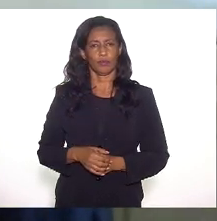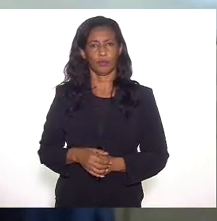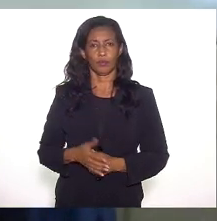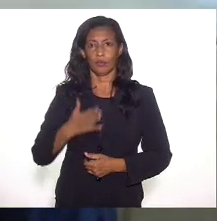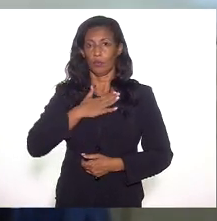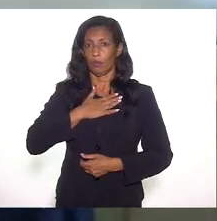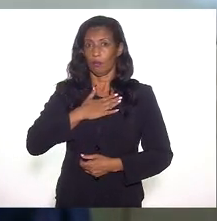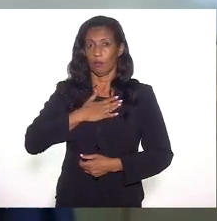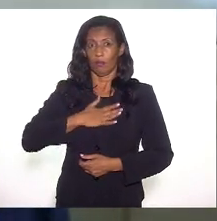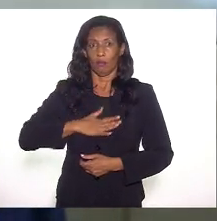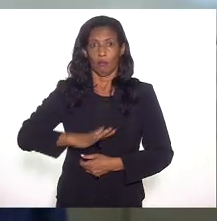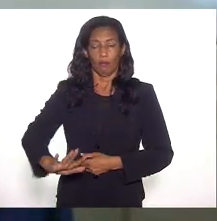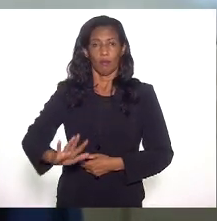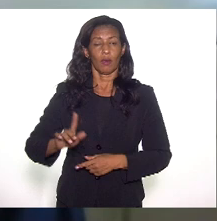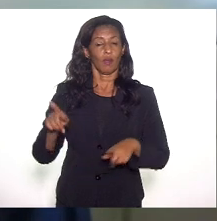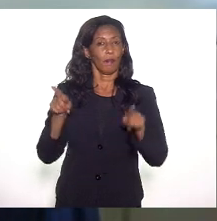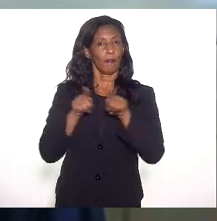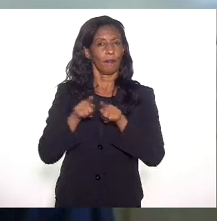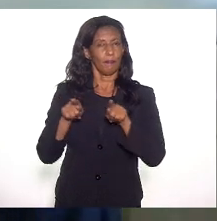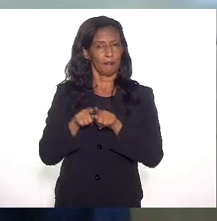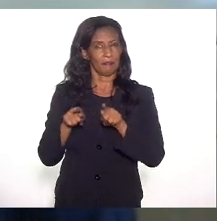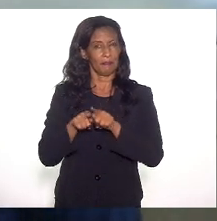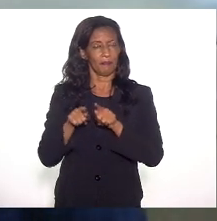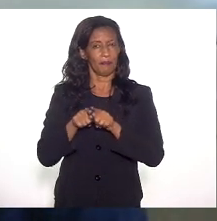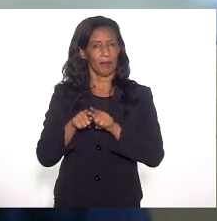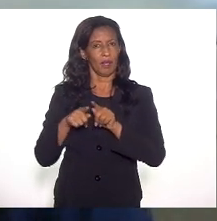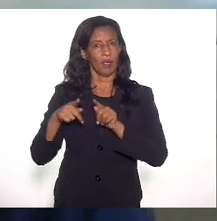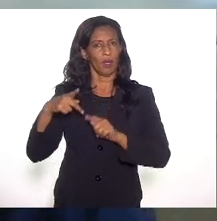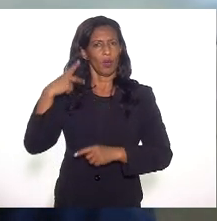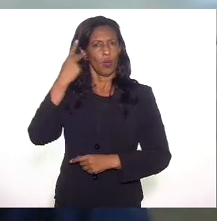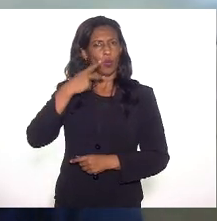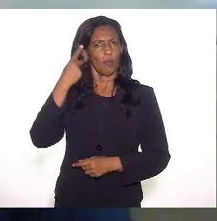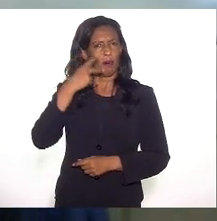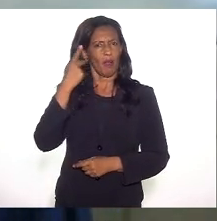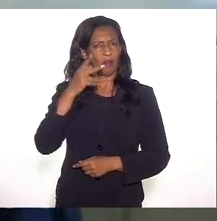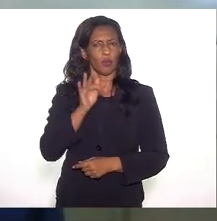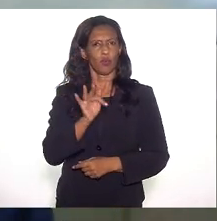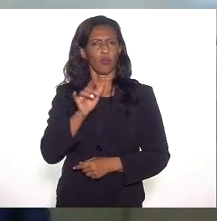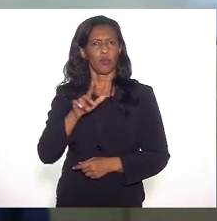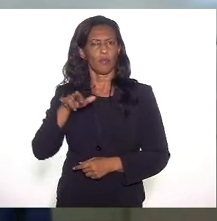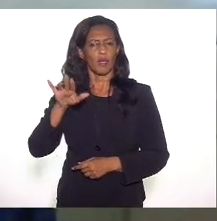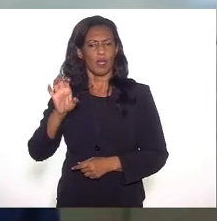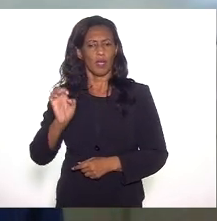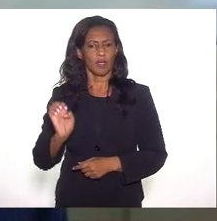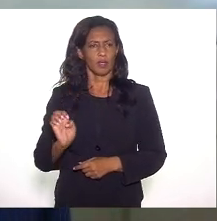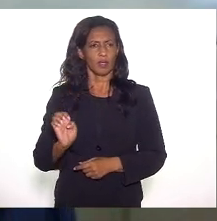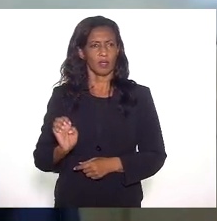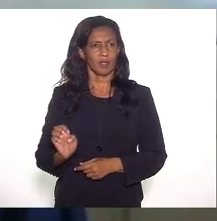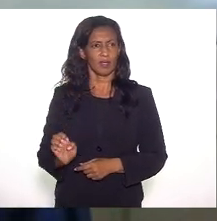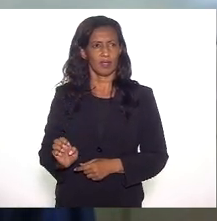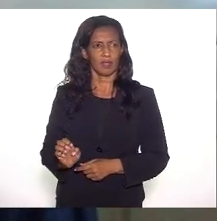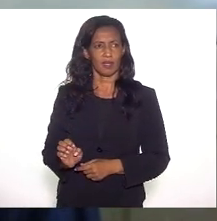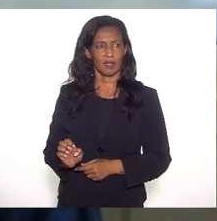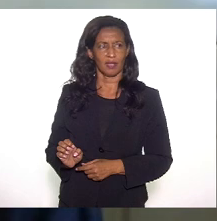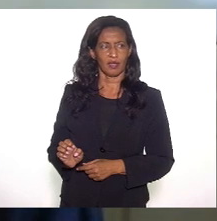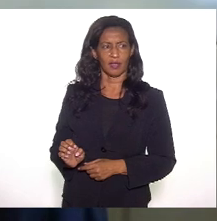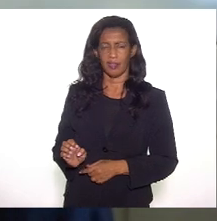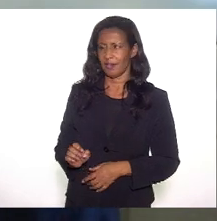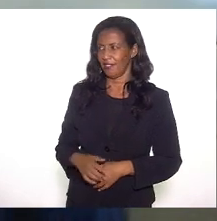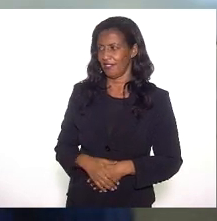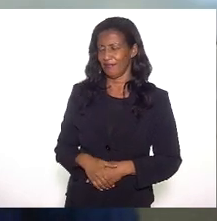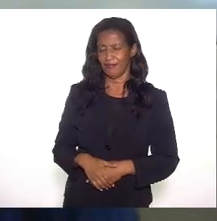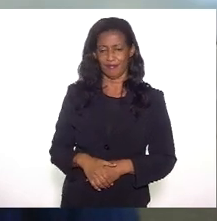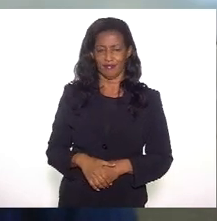desagrada em cheio também o Parlamento Fluminense. Deputado Márcio Pacheco há de